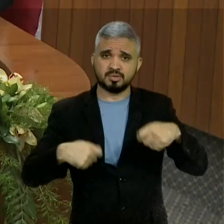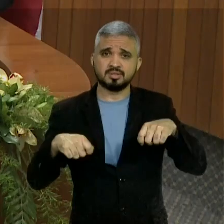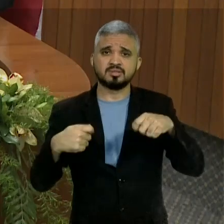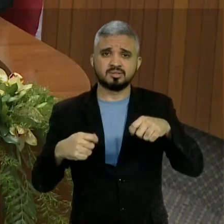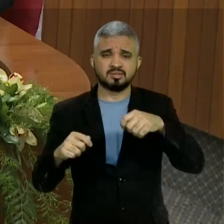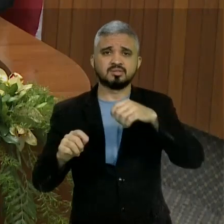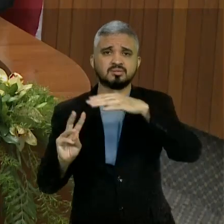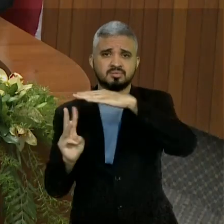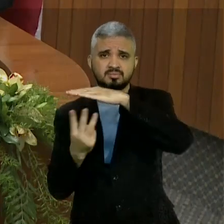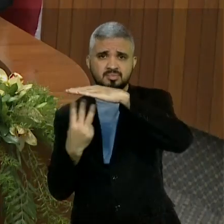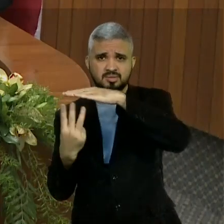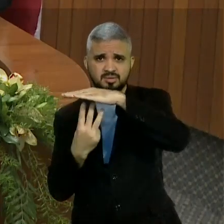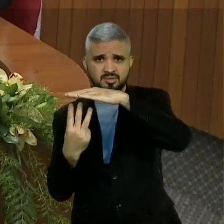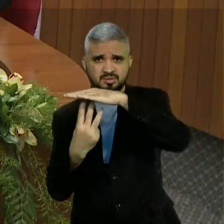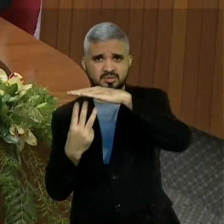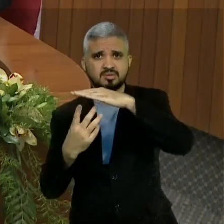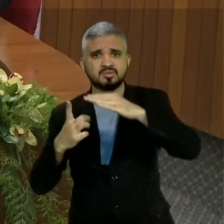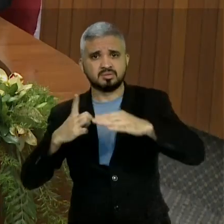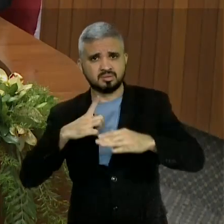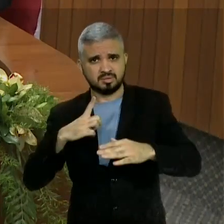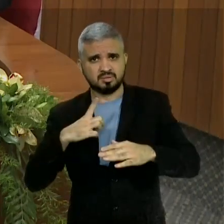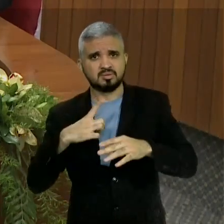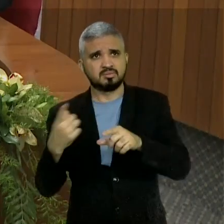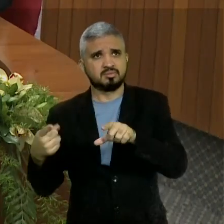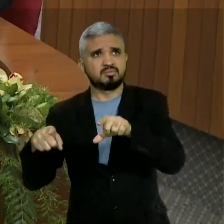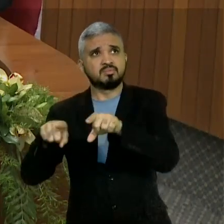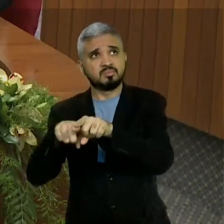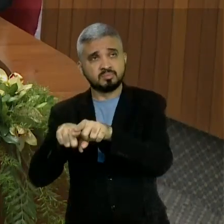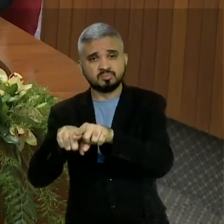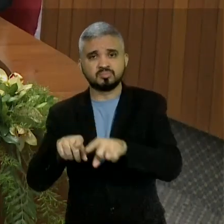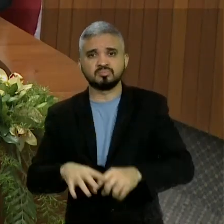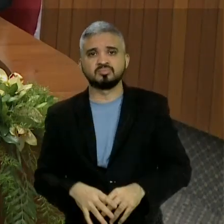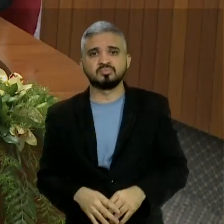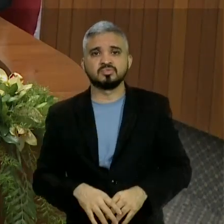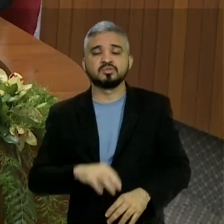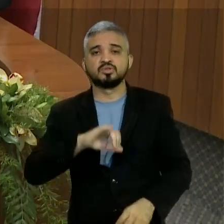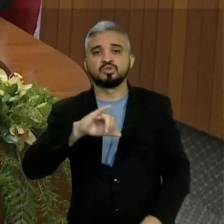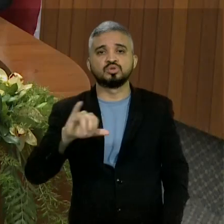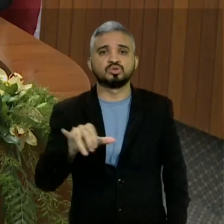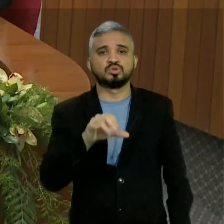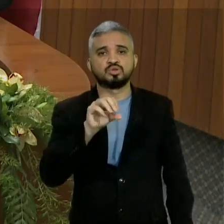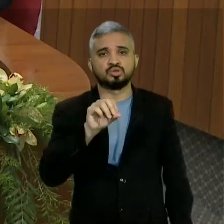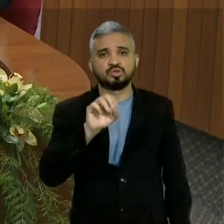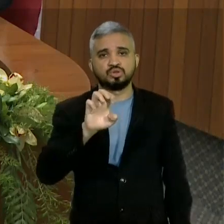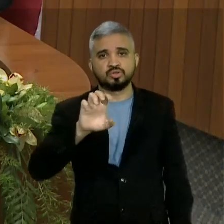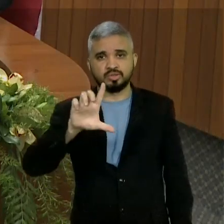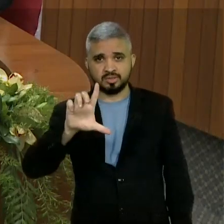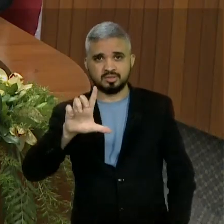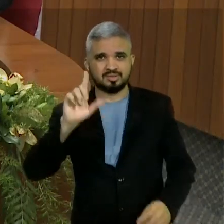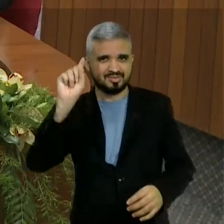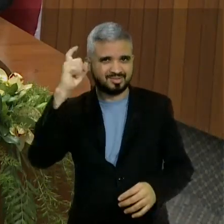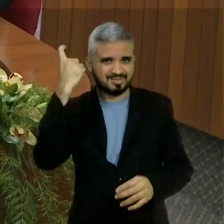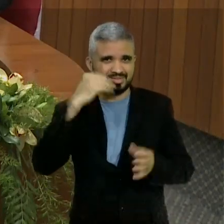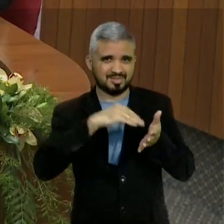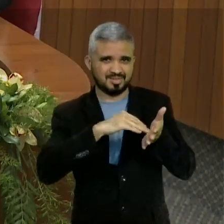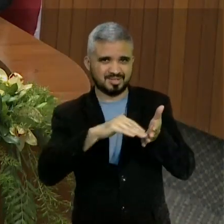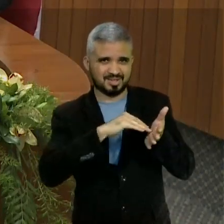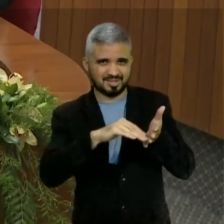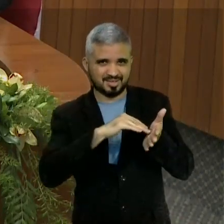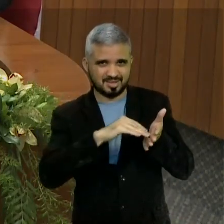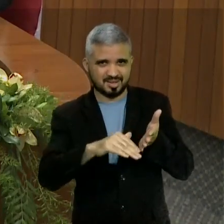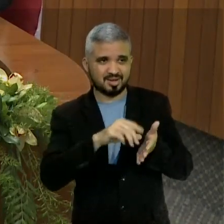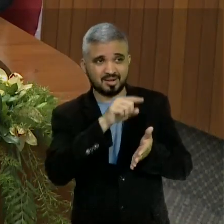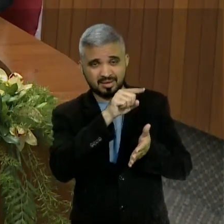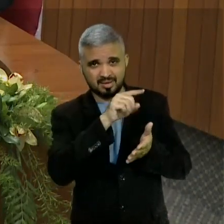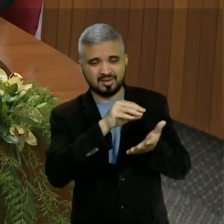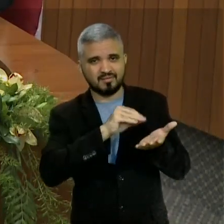secretário de saúde Joel eu tinha divergências pontuais com ele em relação à metodologia de gestão a falta de autonomia que ele